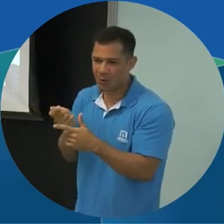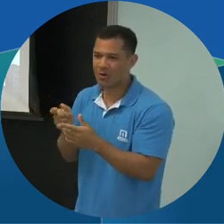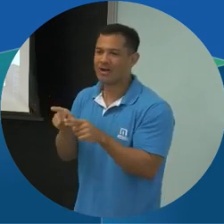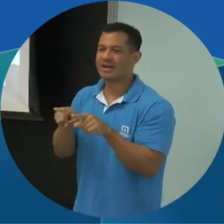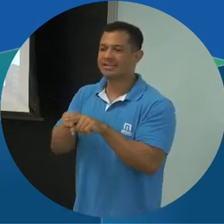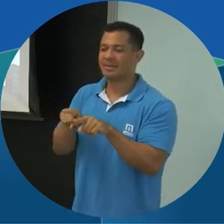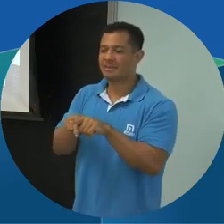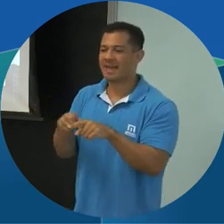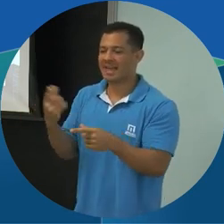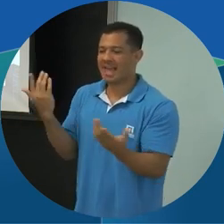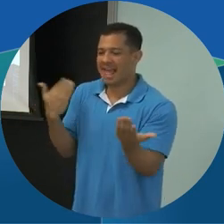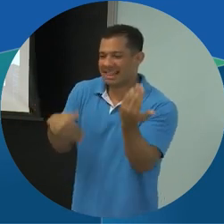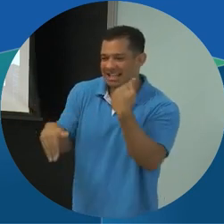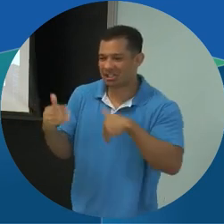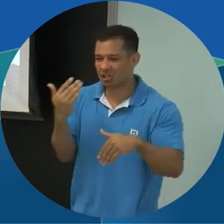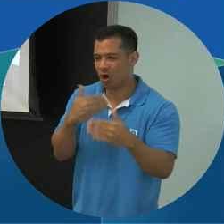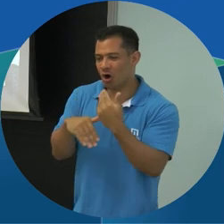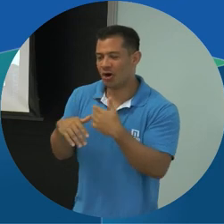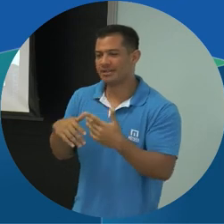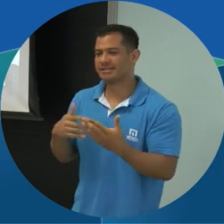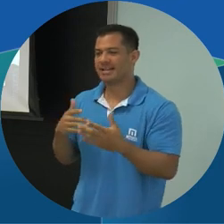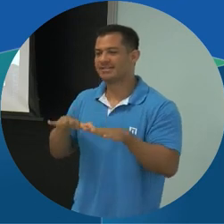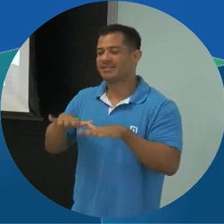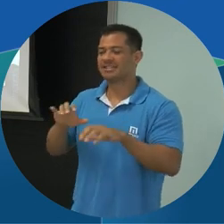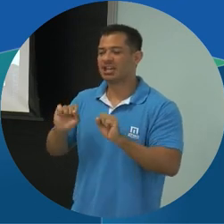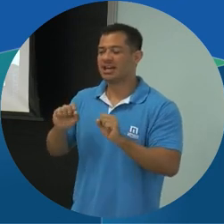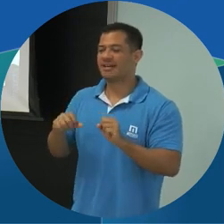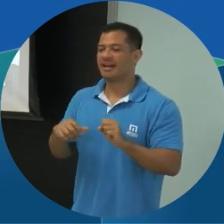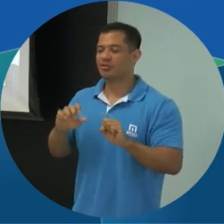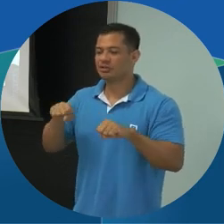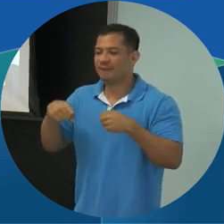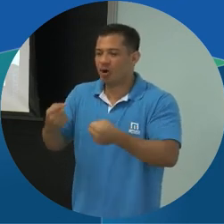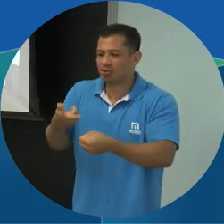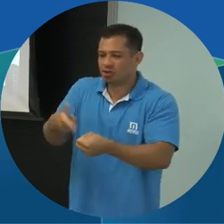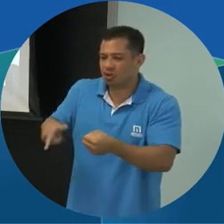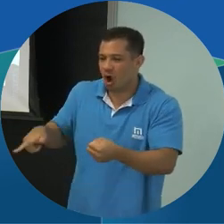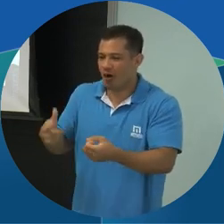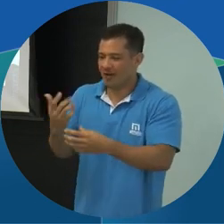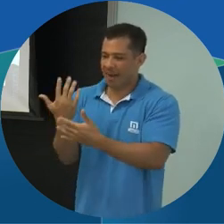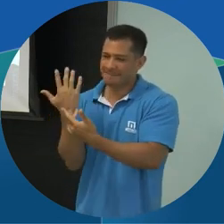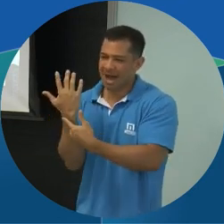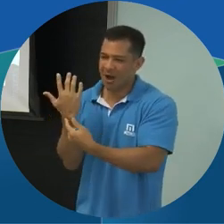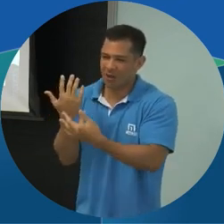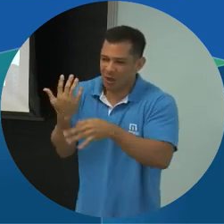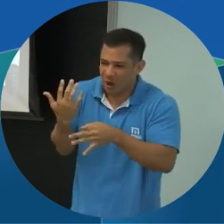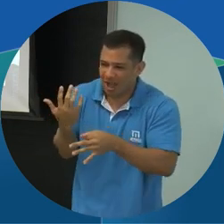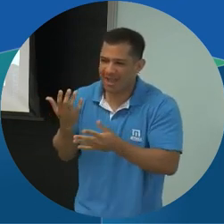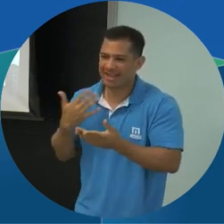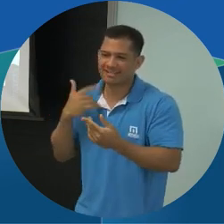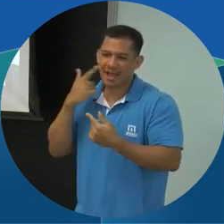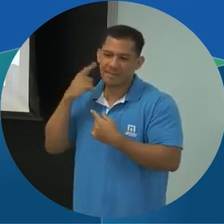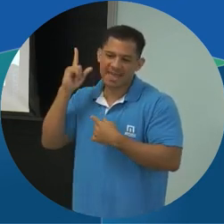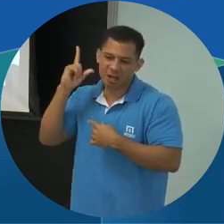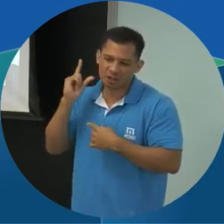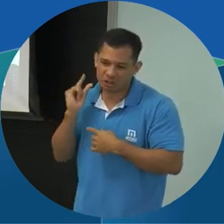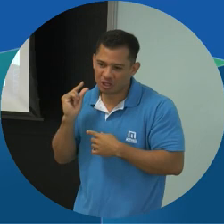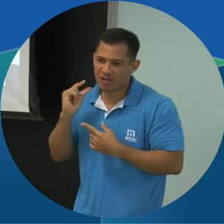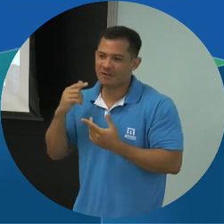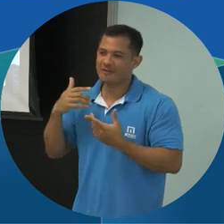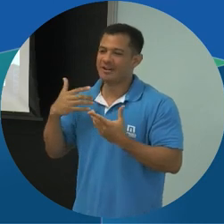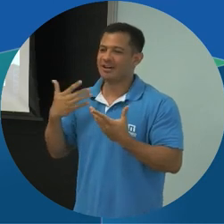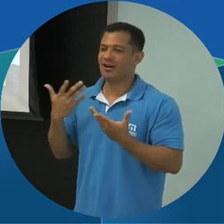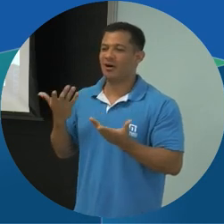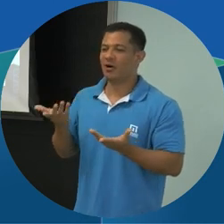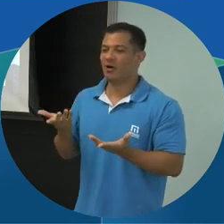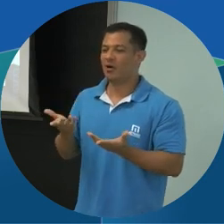lesões causadas por esforços repetitivos aí, dermatoses, perda auditiva, enfim. Se você tem